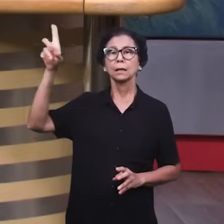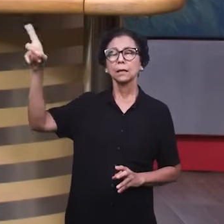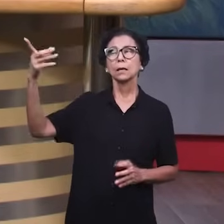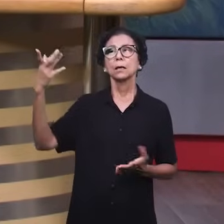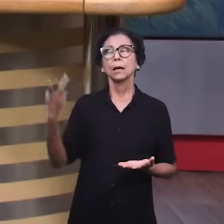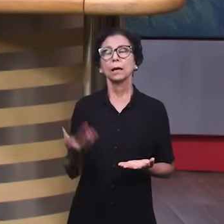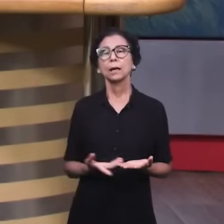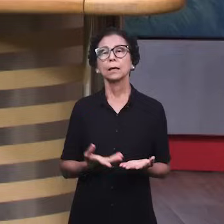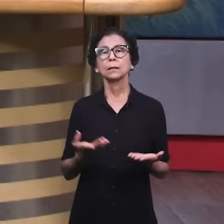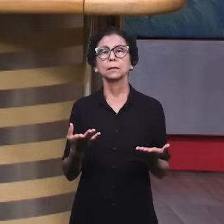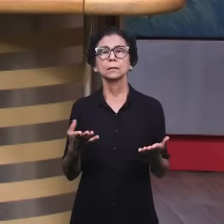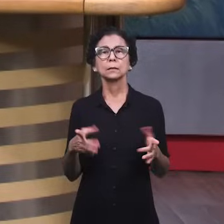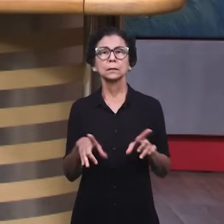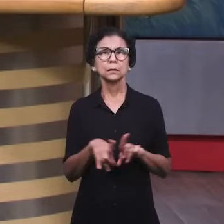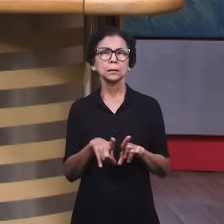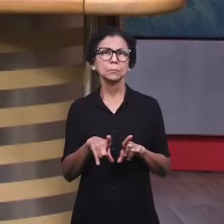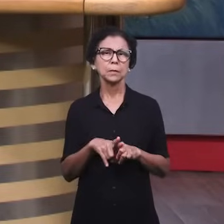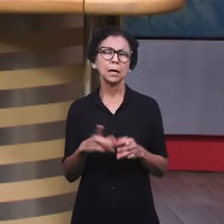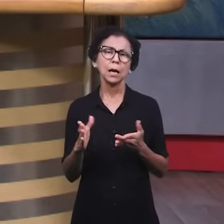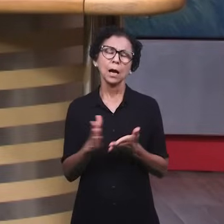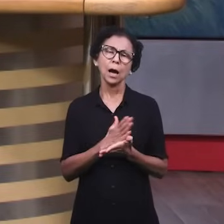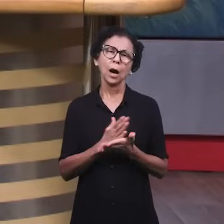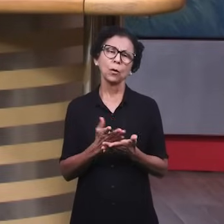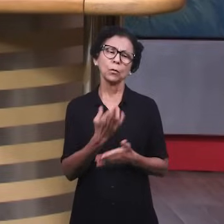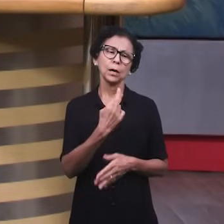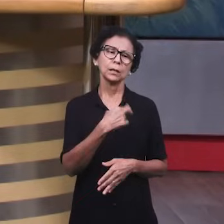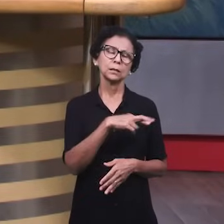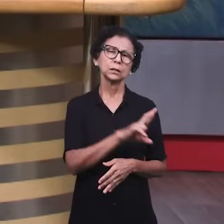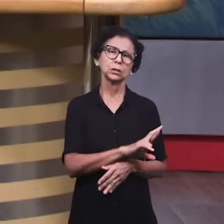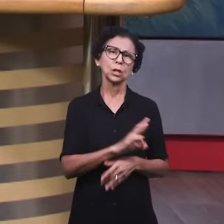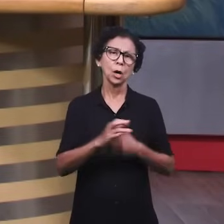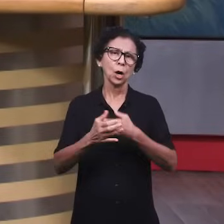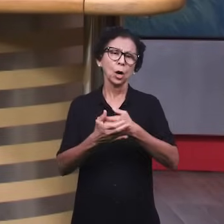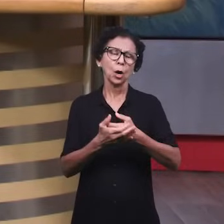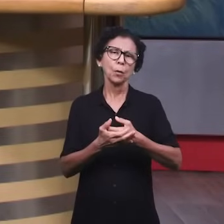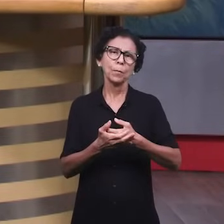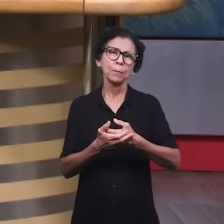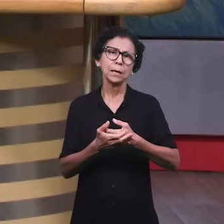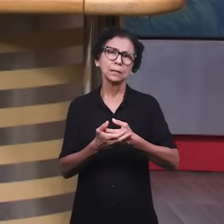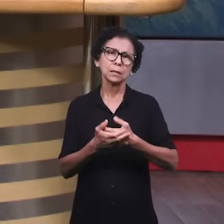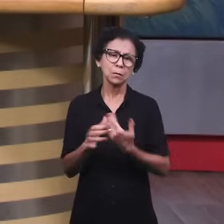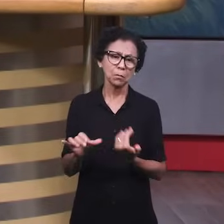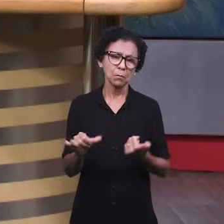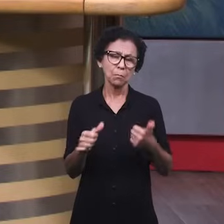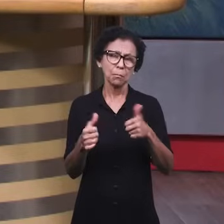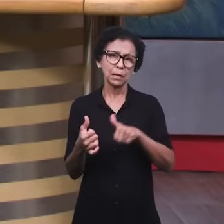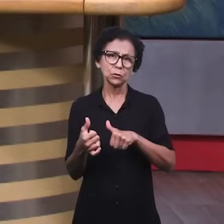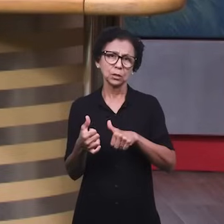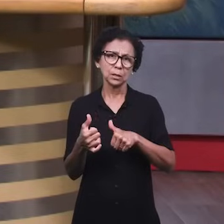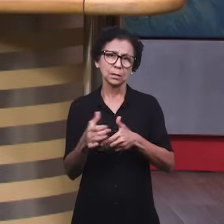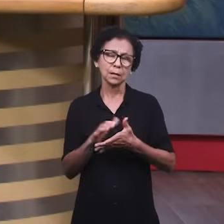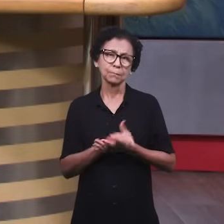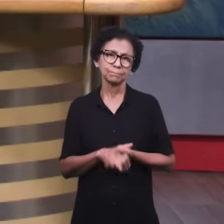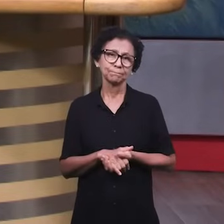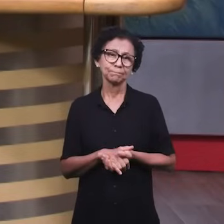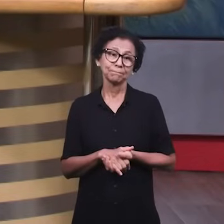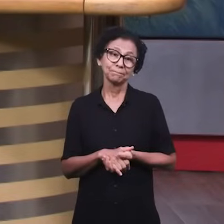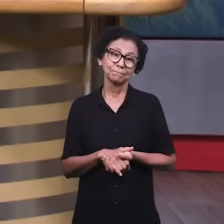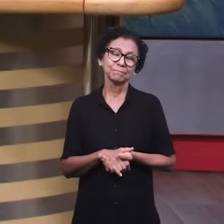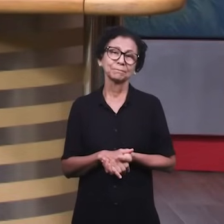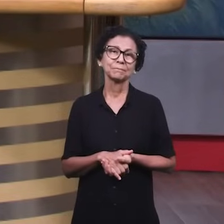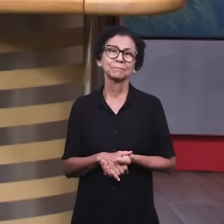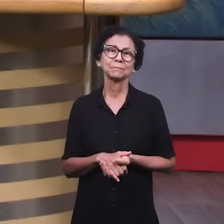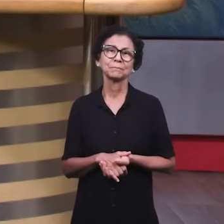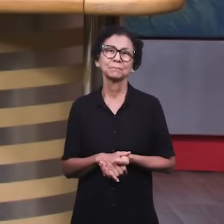uma reunião onde se batizam crianças que não é uma prática que nós temos nesta obra e você vai entender por